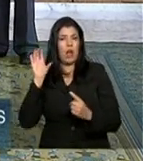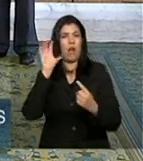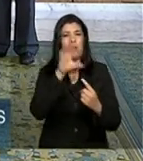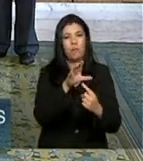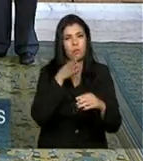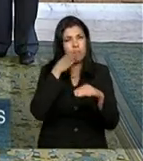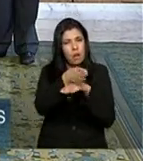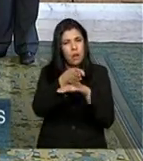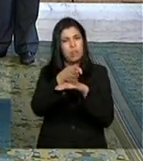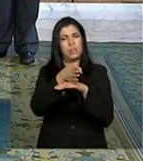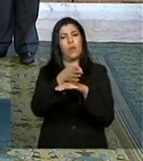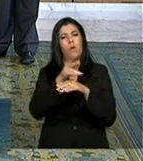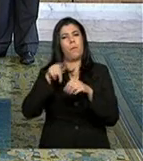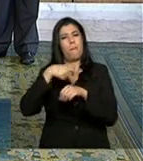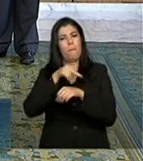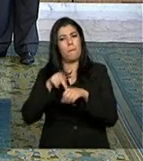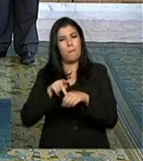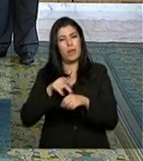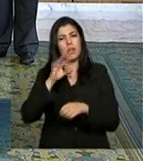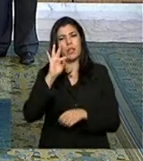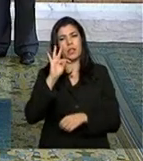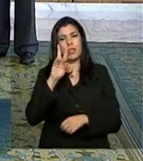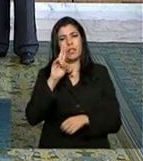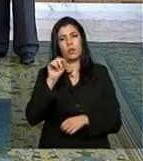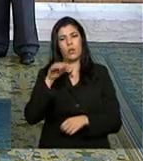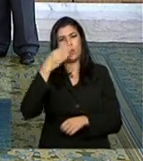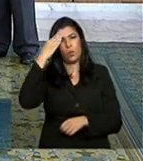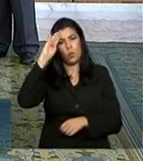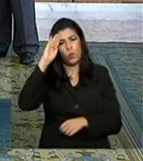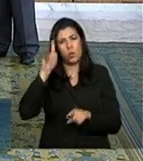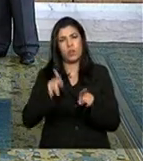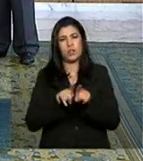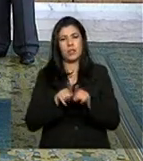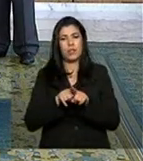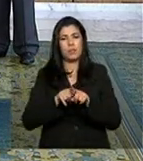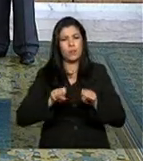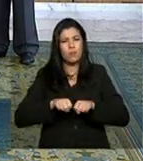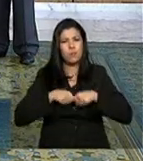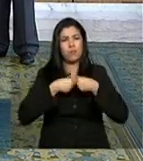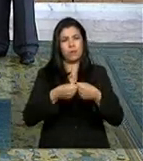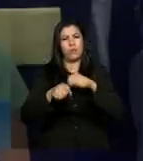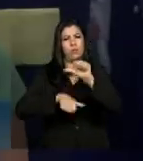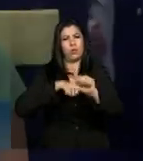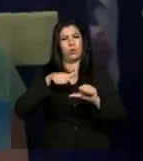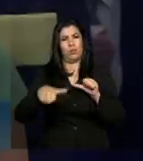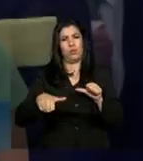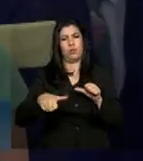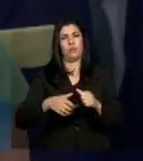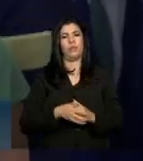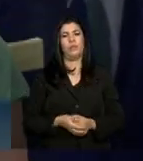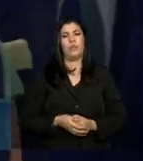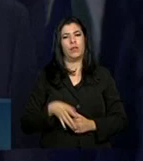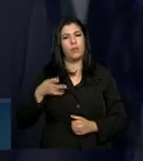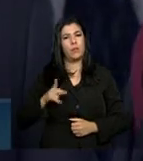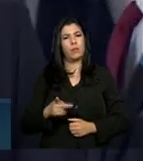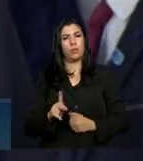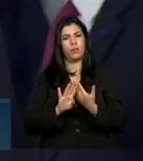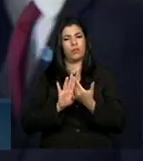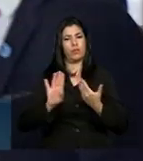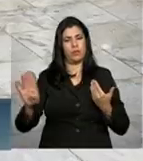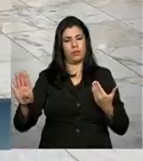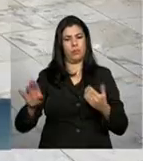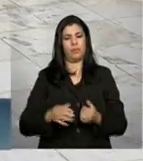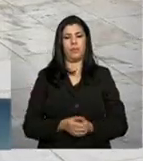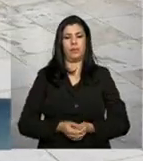de vários esforços para reunificar o país, o Chipre continua dividido até hoje.